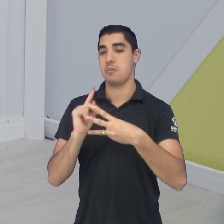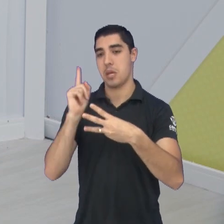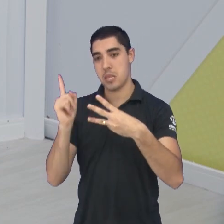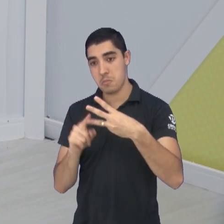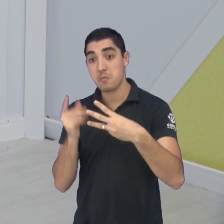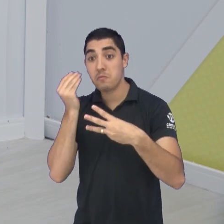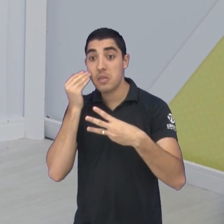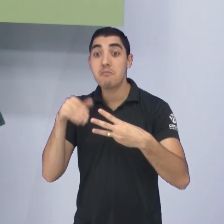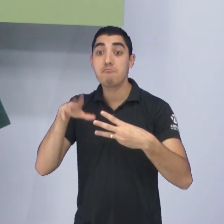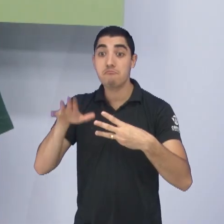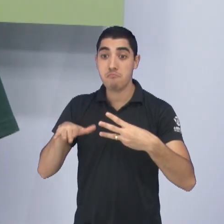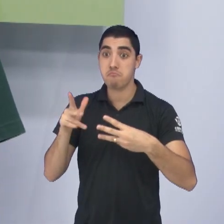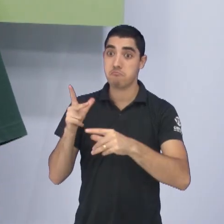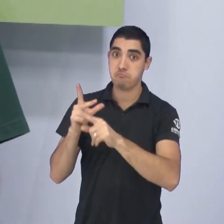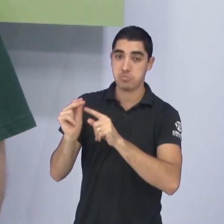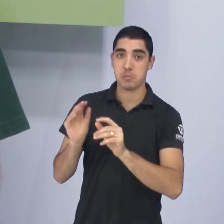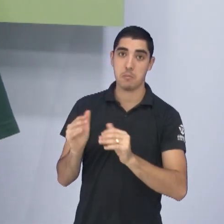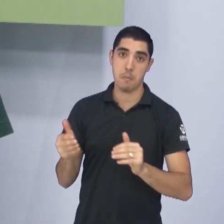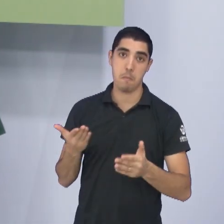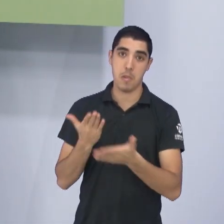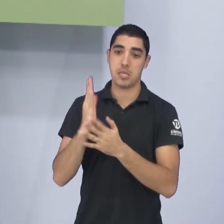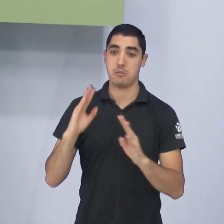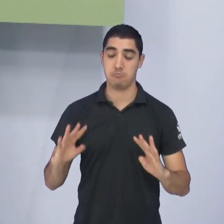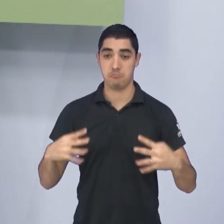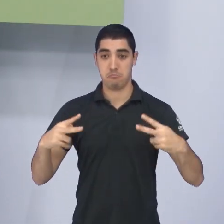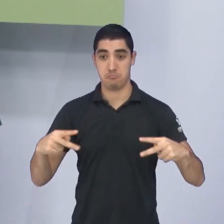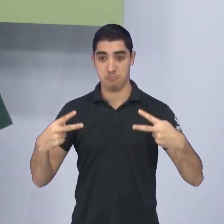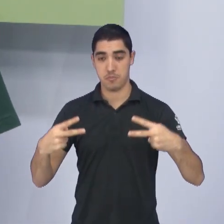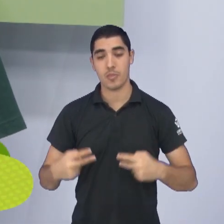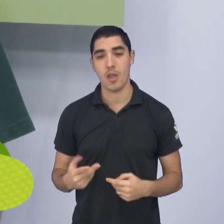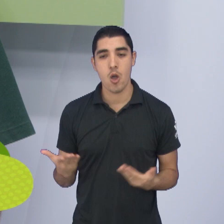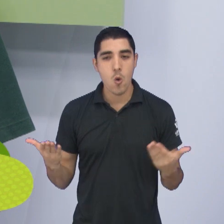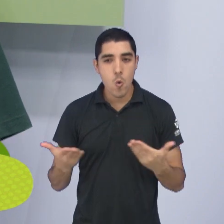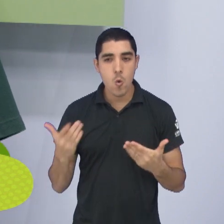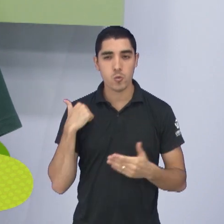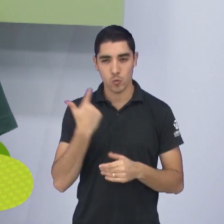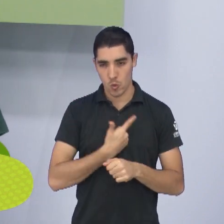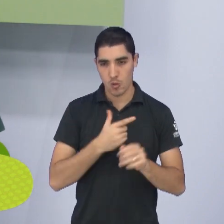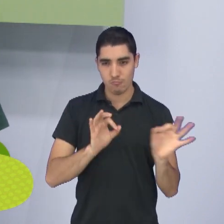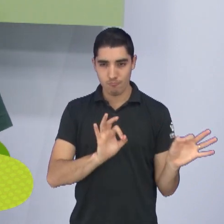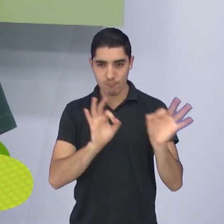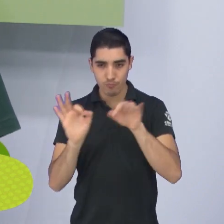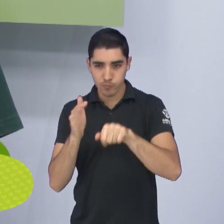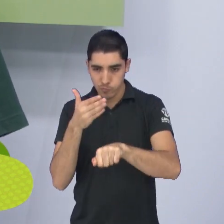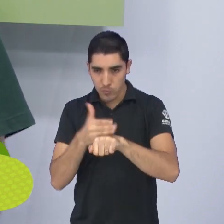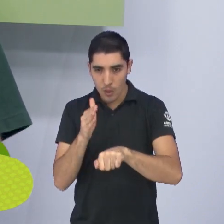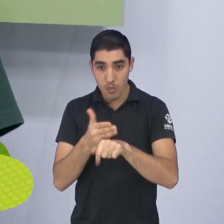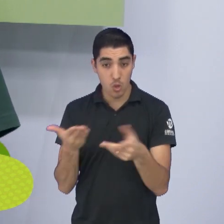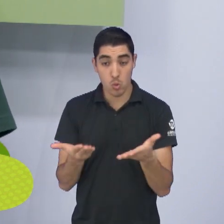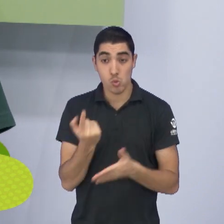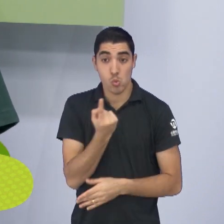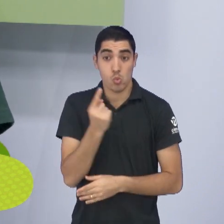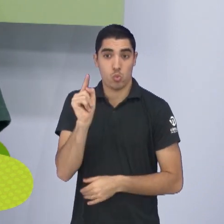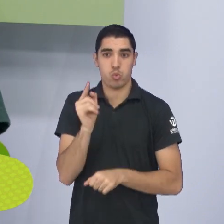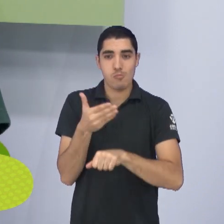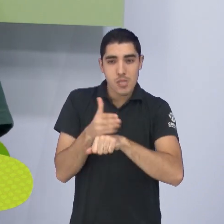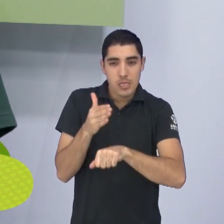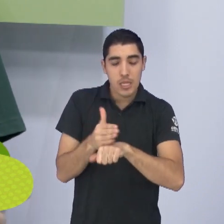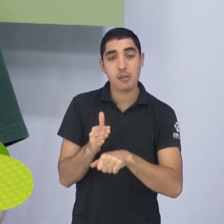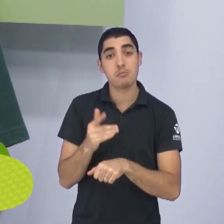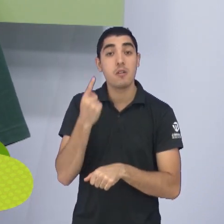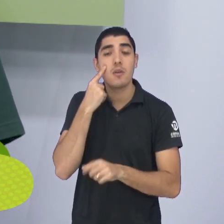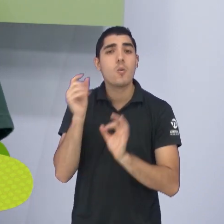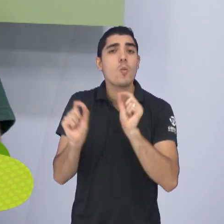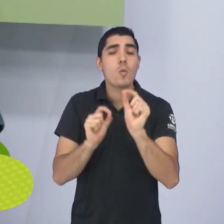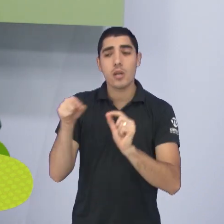né, Brunão? Ver o que agora, hoje vai ter o último treino, a gente vai acompanhar até o último treino antes da viagem para Joinville, e ver o que deu